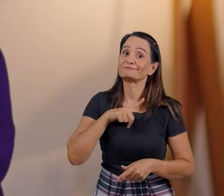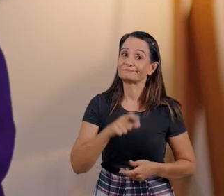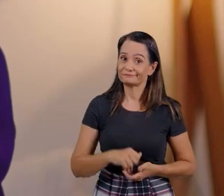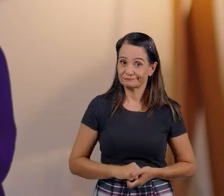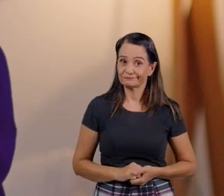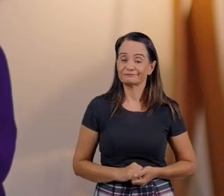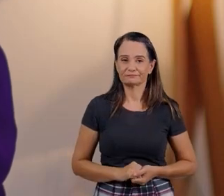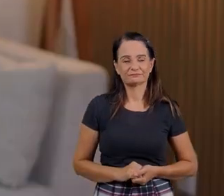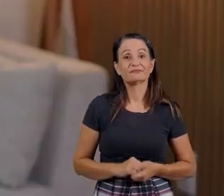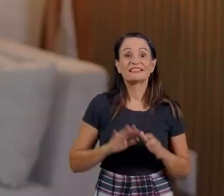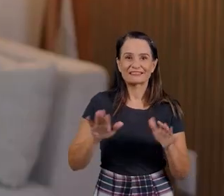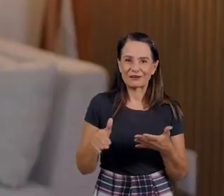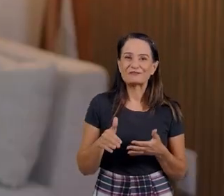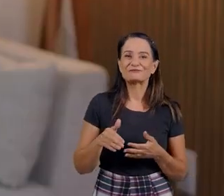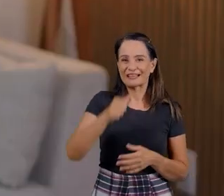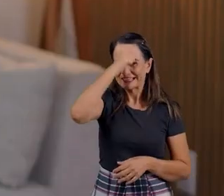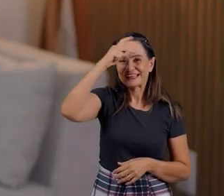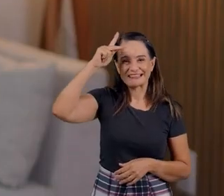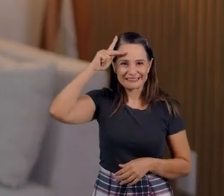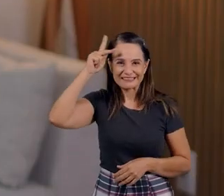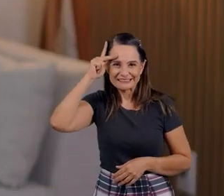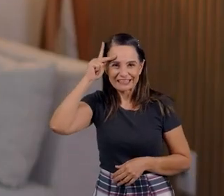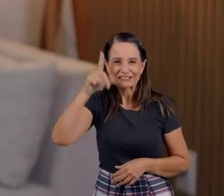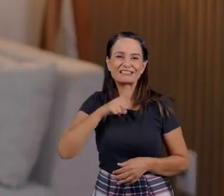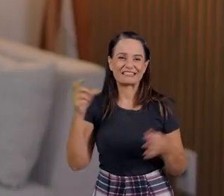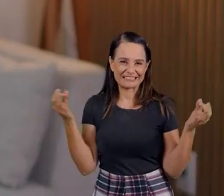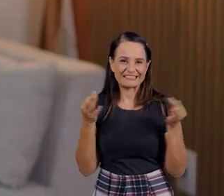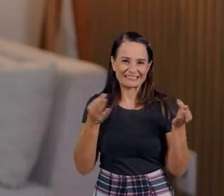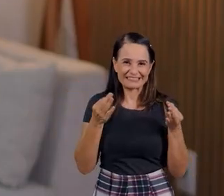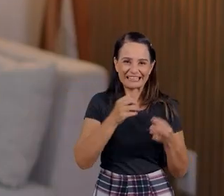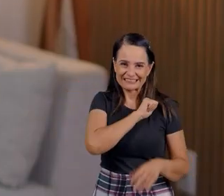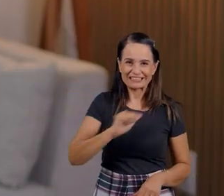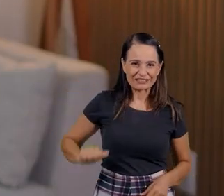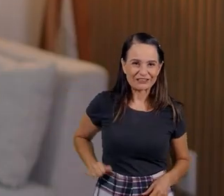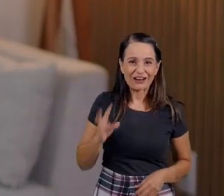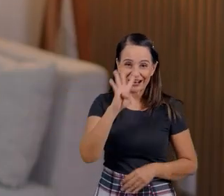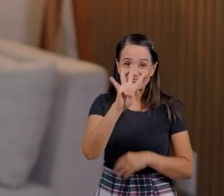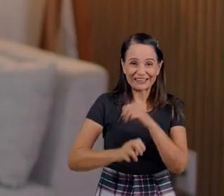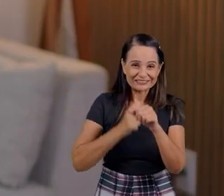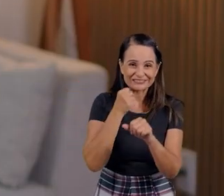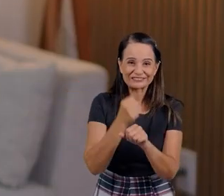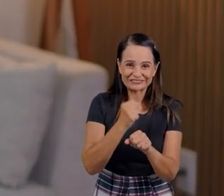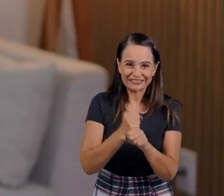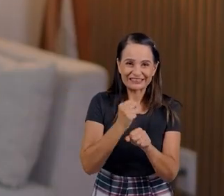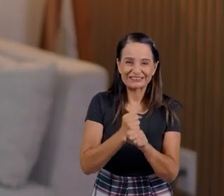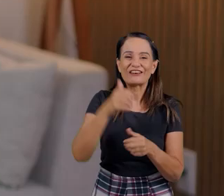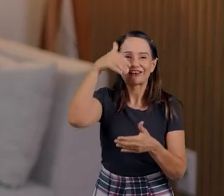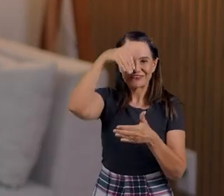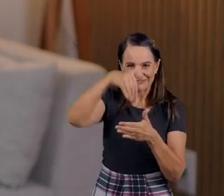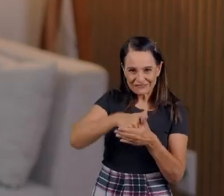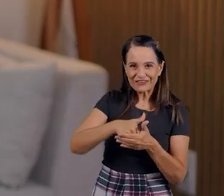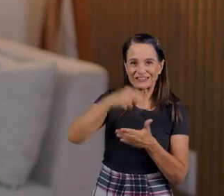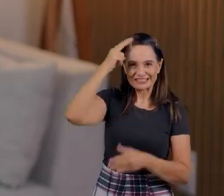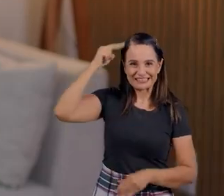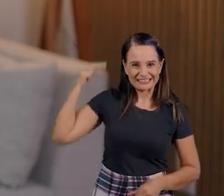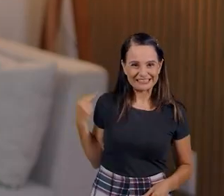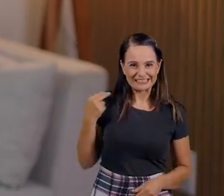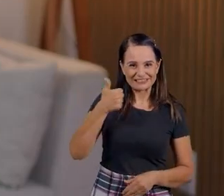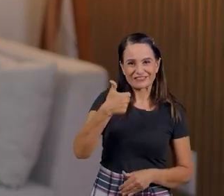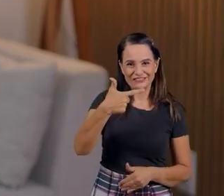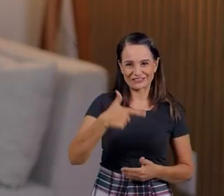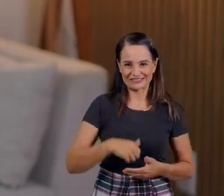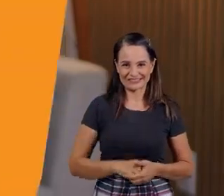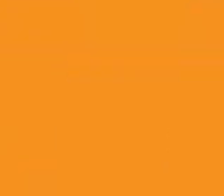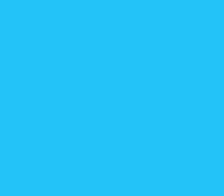vai estar assinando. Para Ananindeua ter certeza que terá uma prefeita nos próximos 4 anos, vote Nilce,